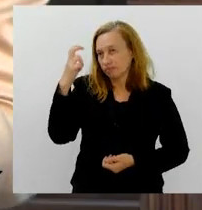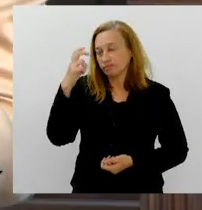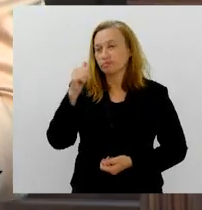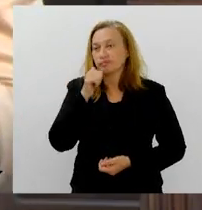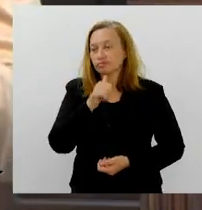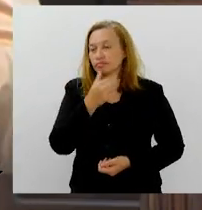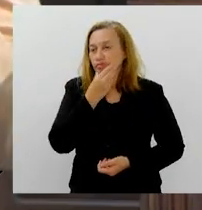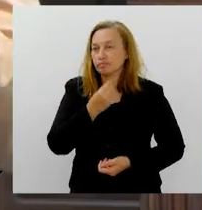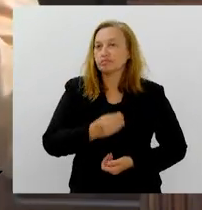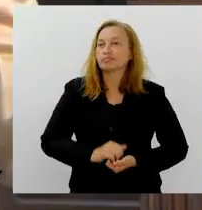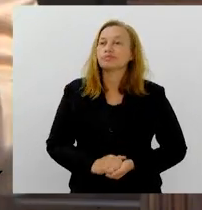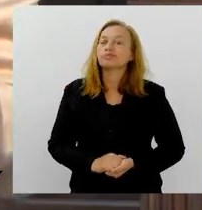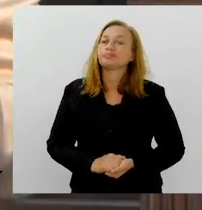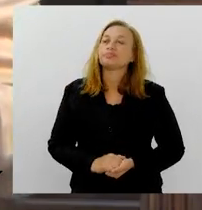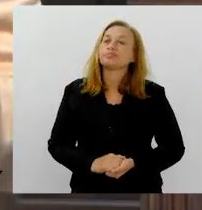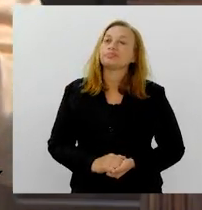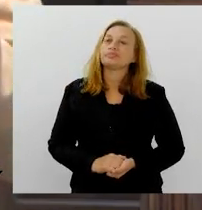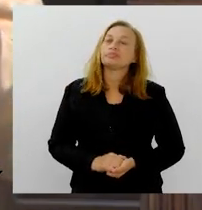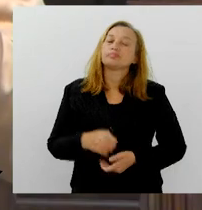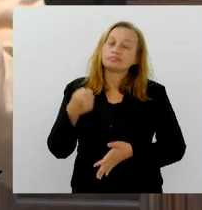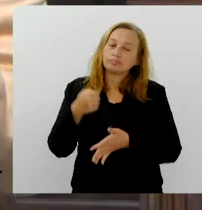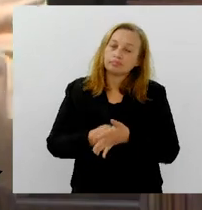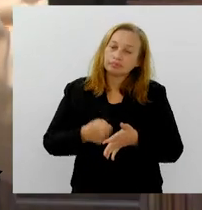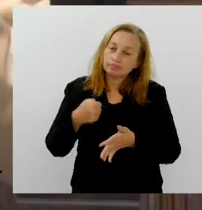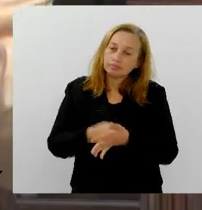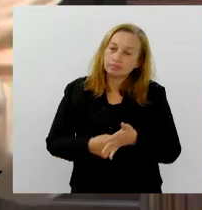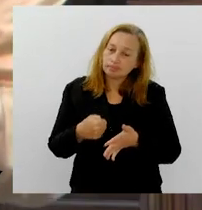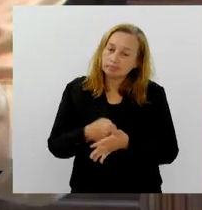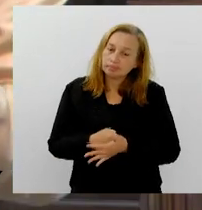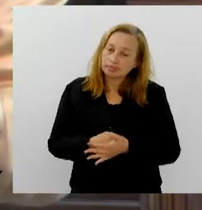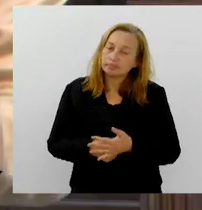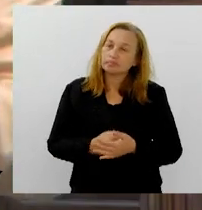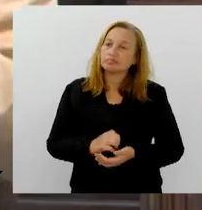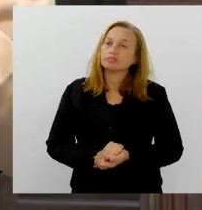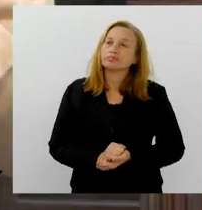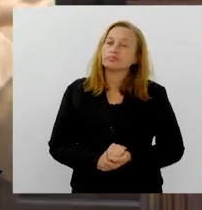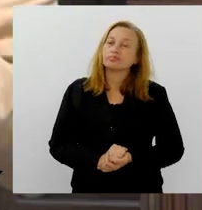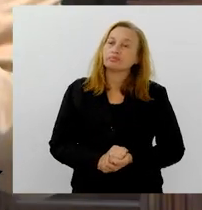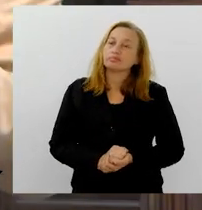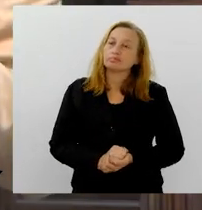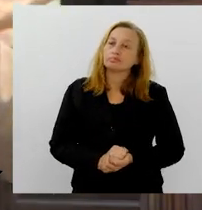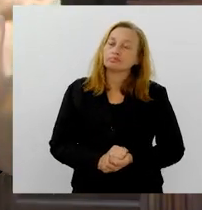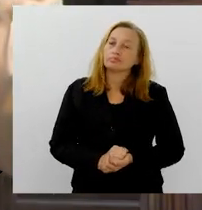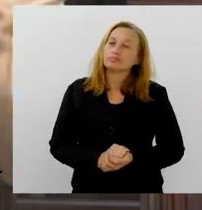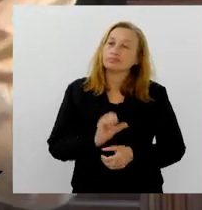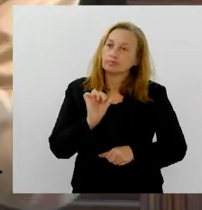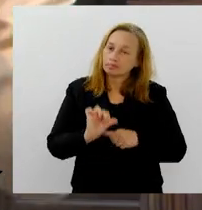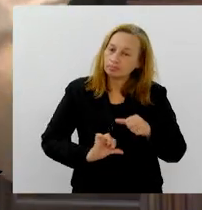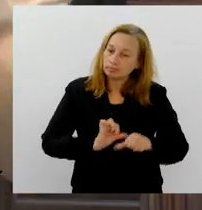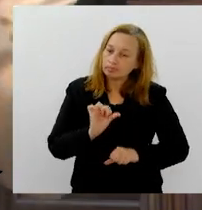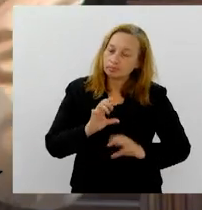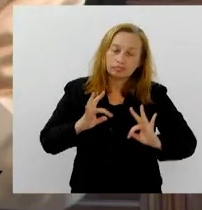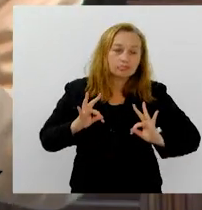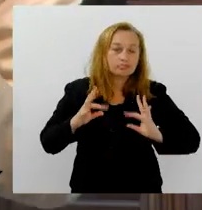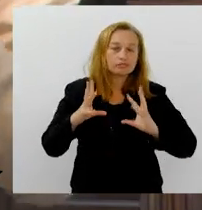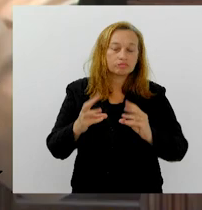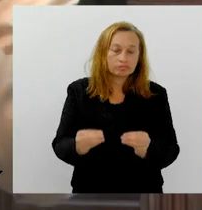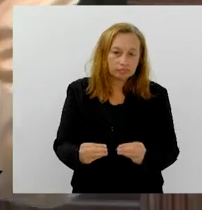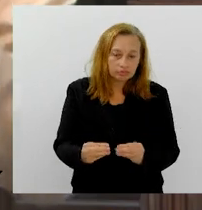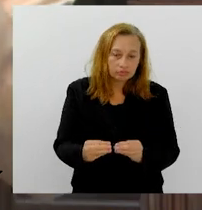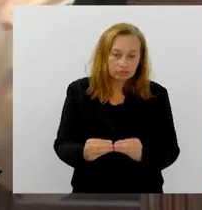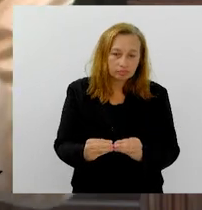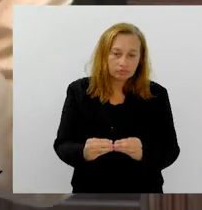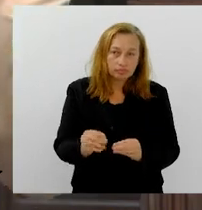cultura, insistirem na resiliência de mudar tudo aquilo que